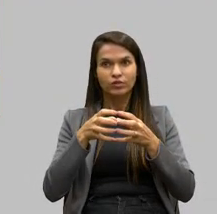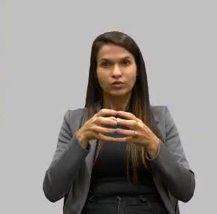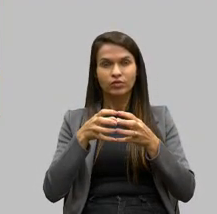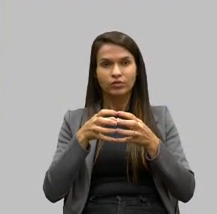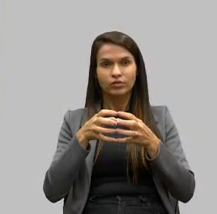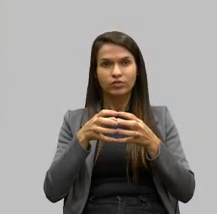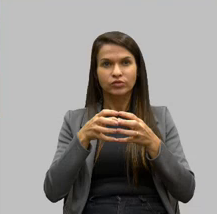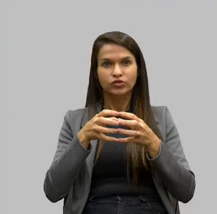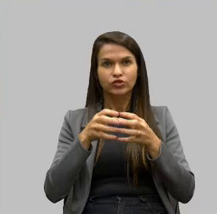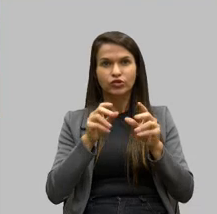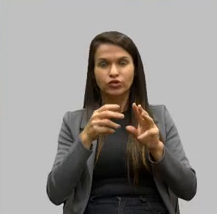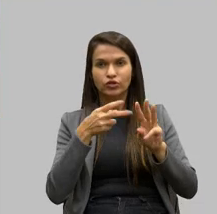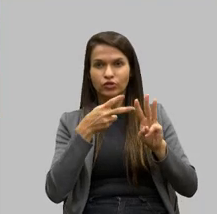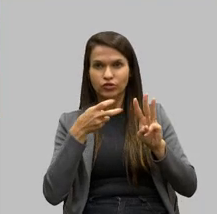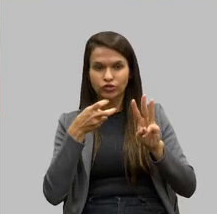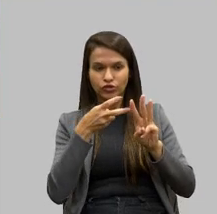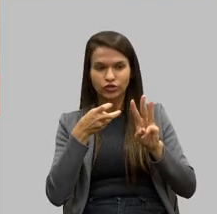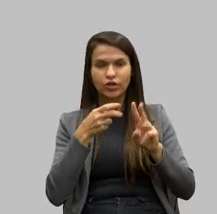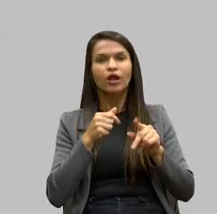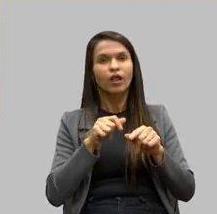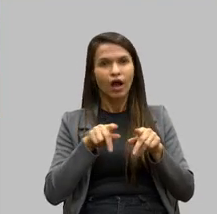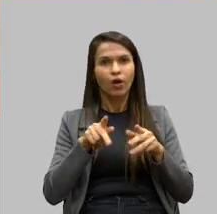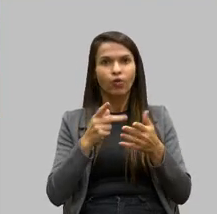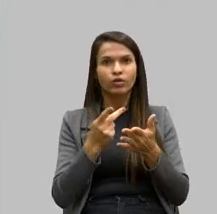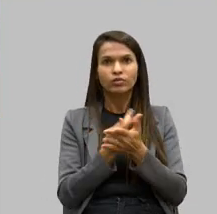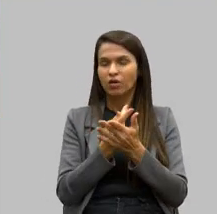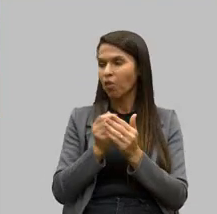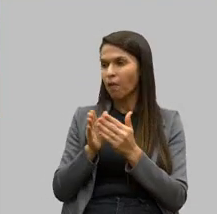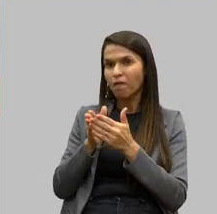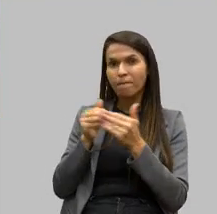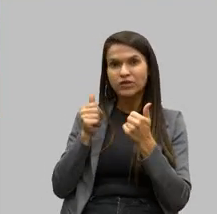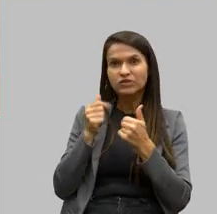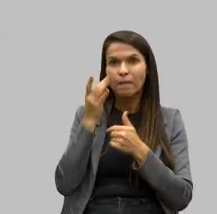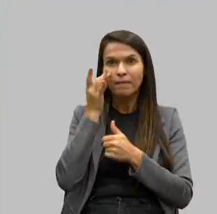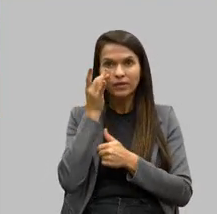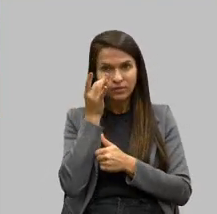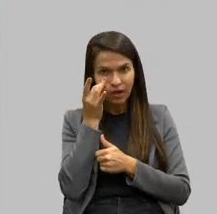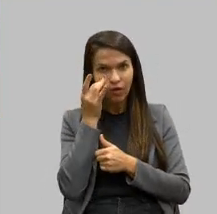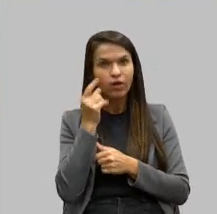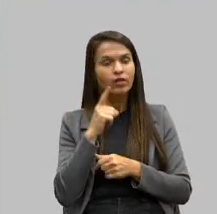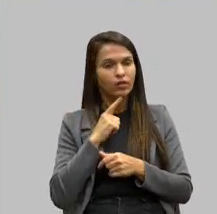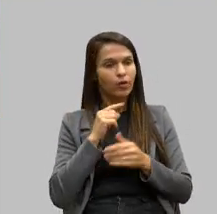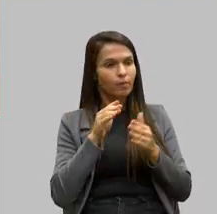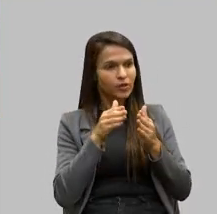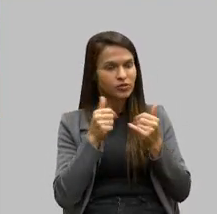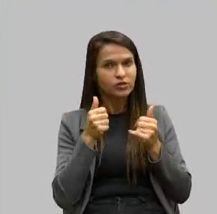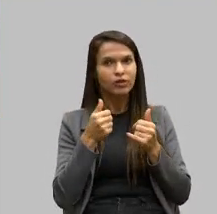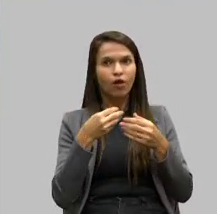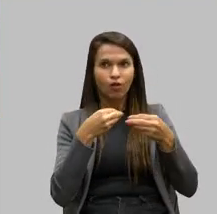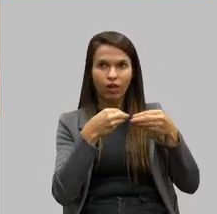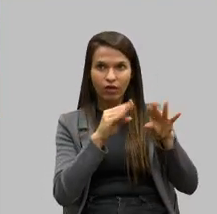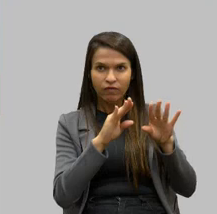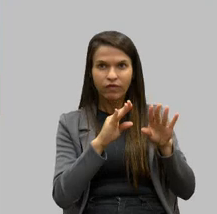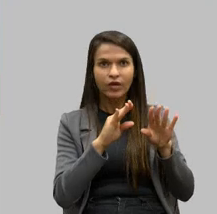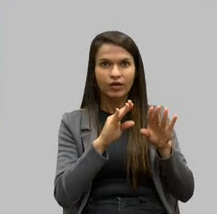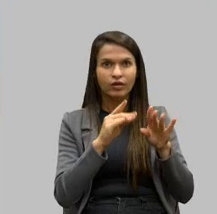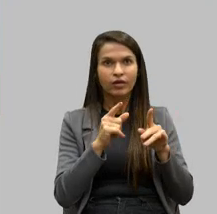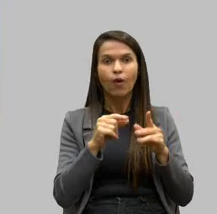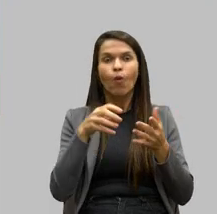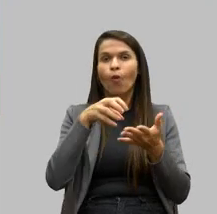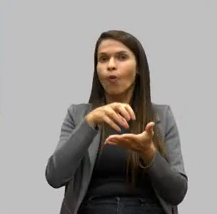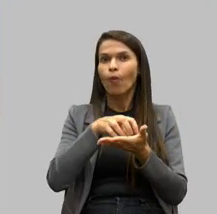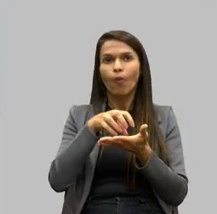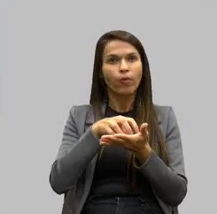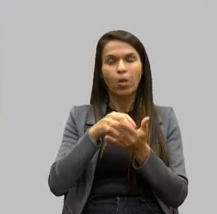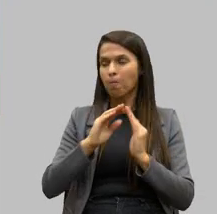Ela está acontecendo. Não houve pedido ainda dela ser presencial. Havendo o pedido, gente faz presencial. Eu levei para o senhor no final. Não, mas a comissão não